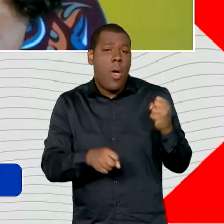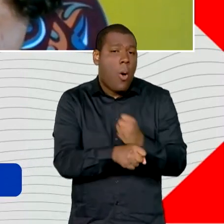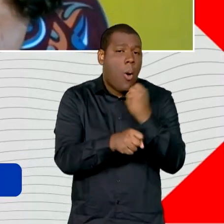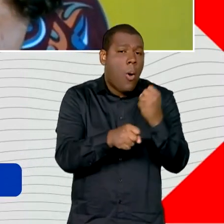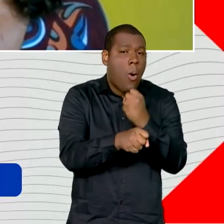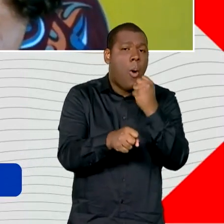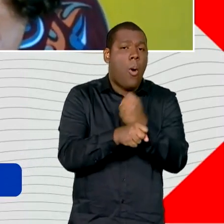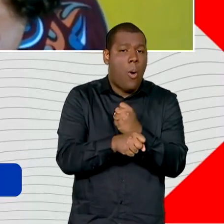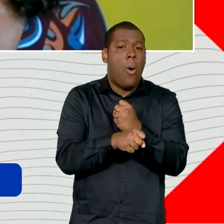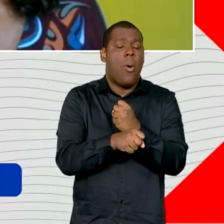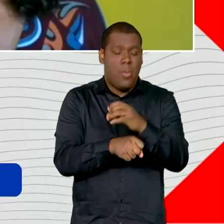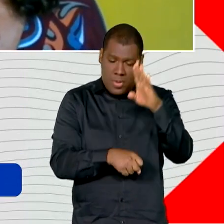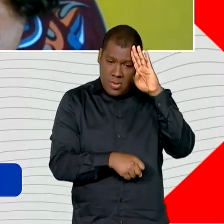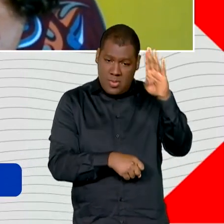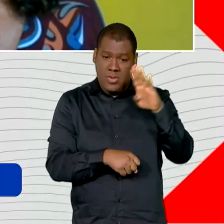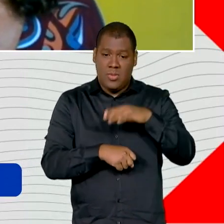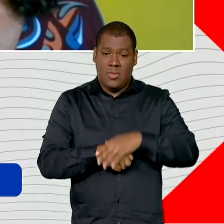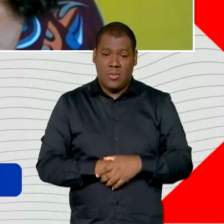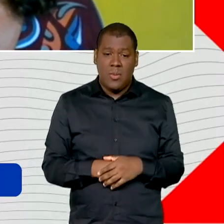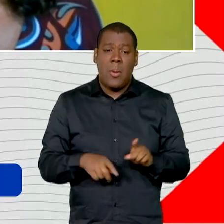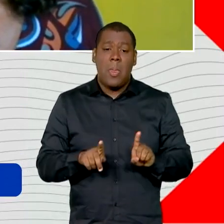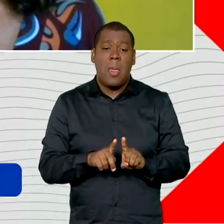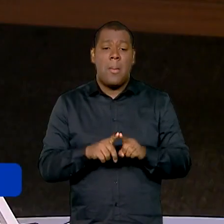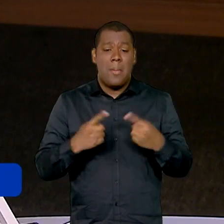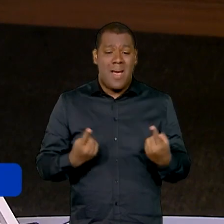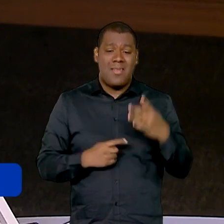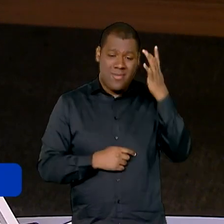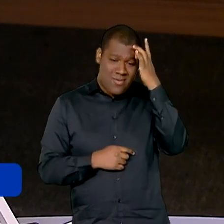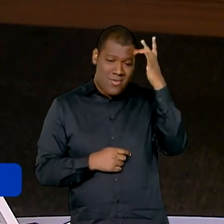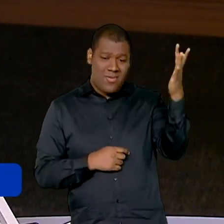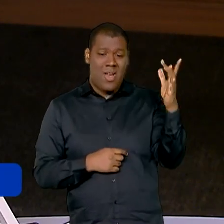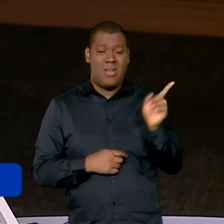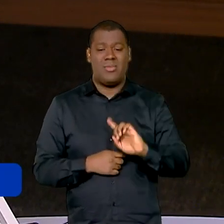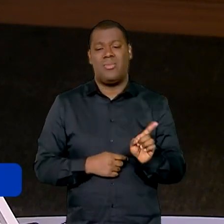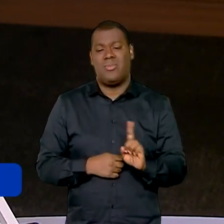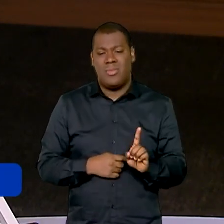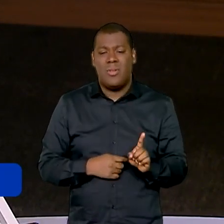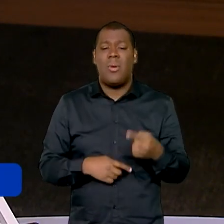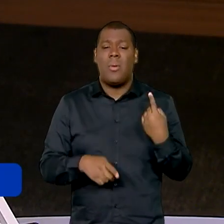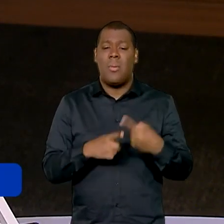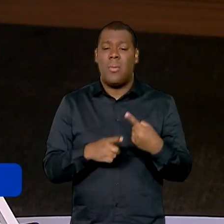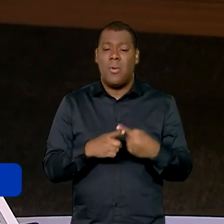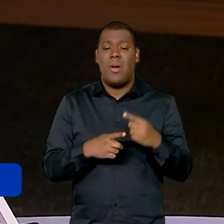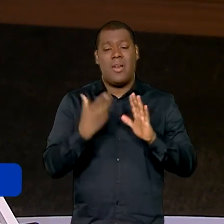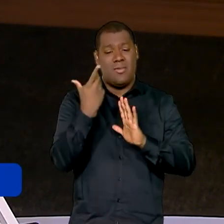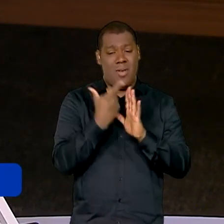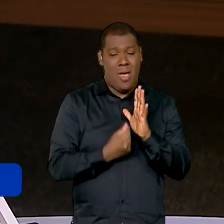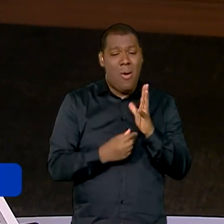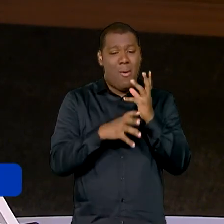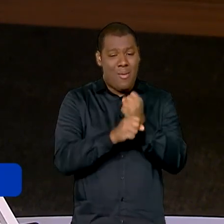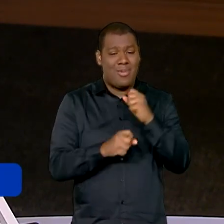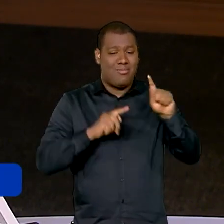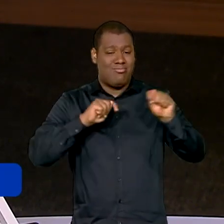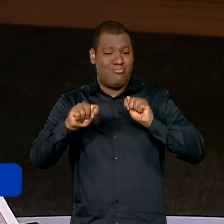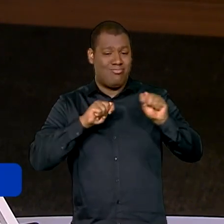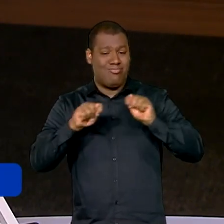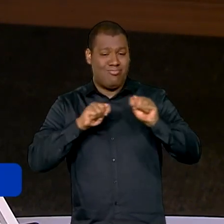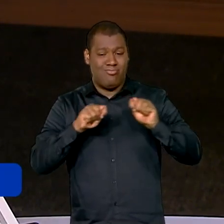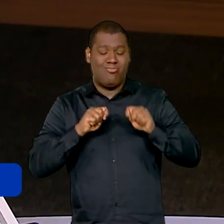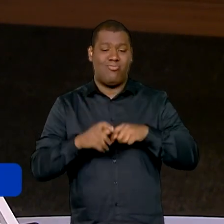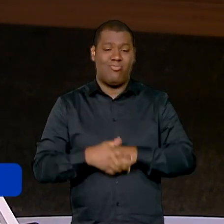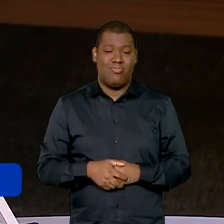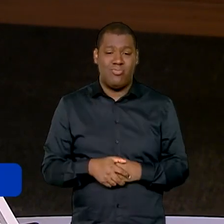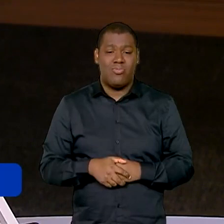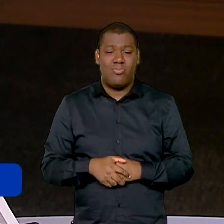de anúncio do PAC. Mas o critério não é fácil pela restrição orçamentária. O